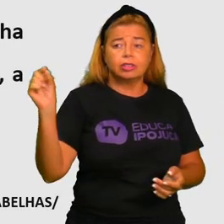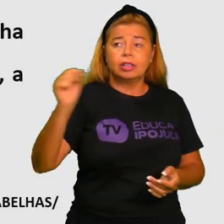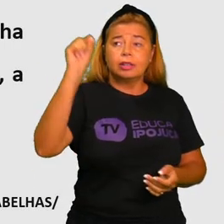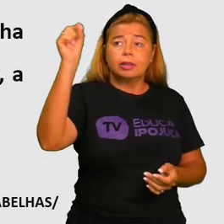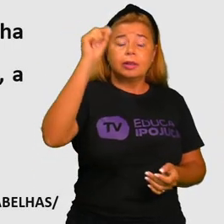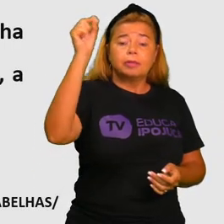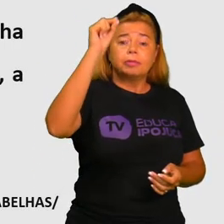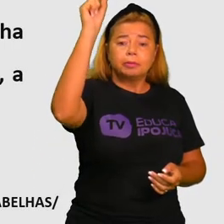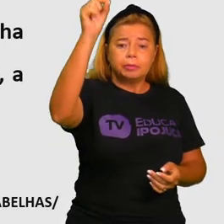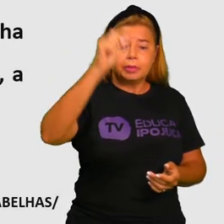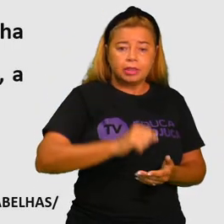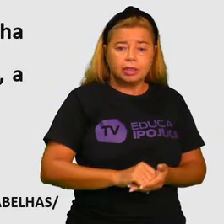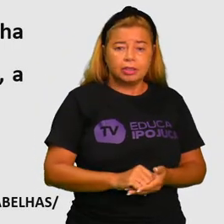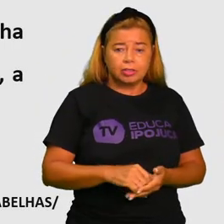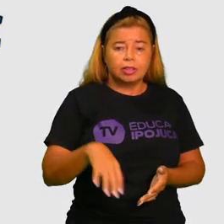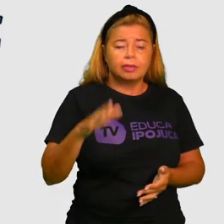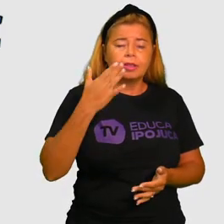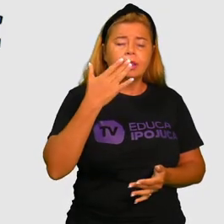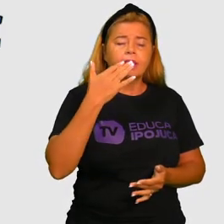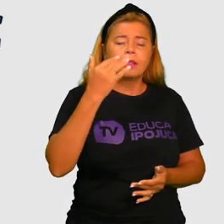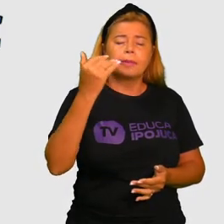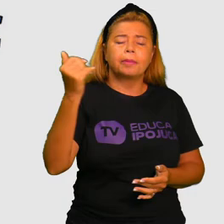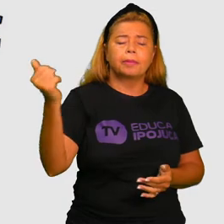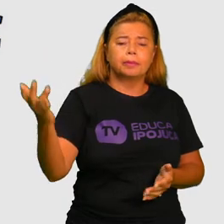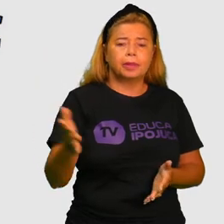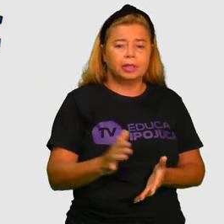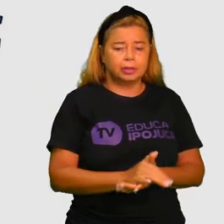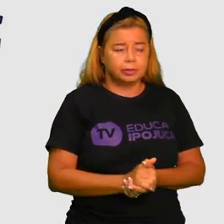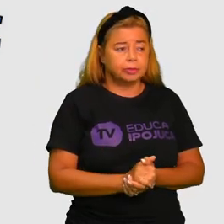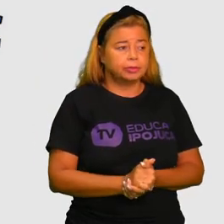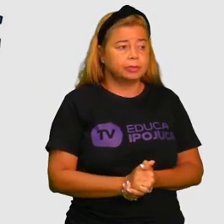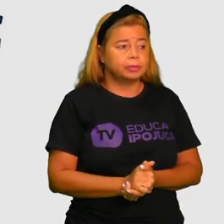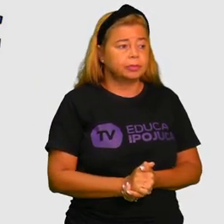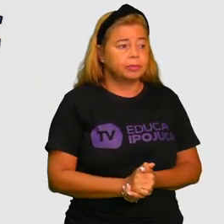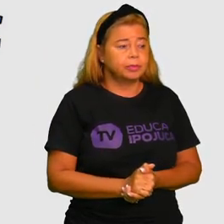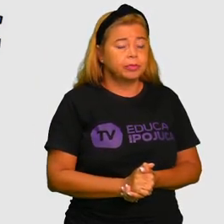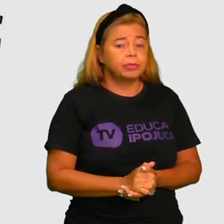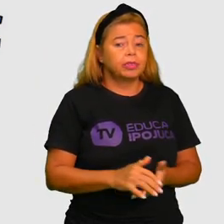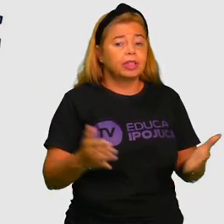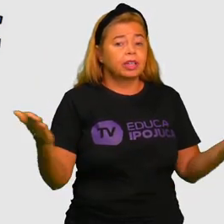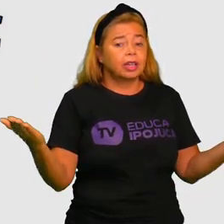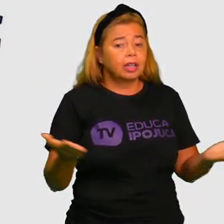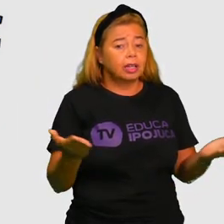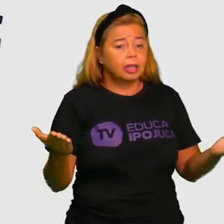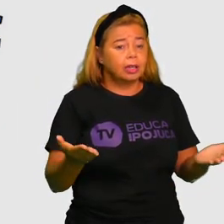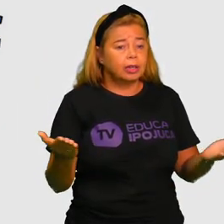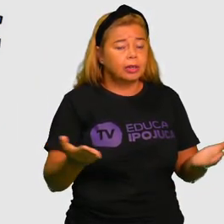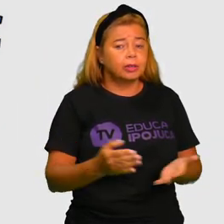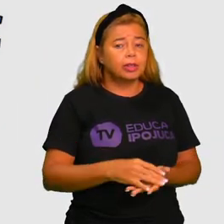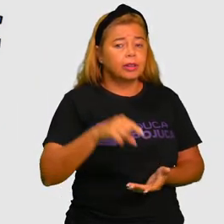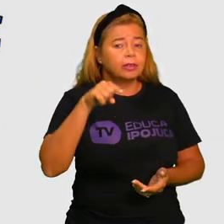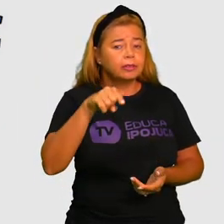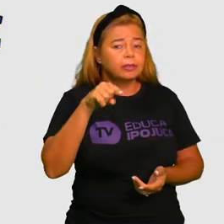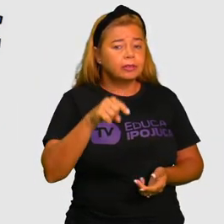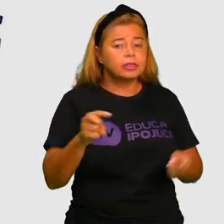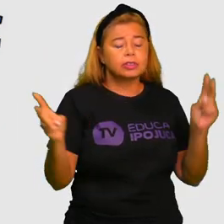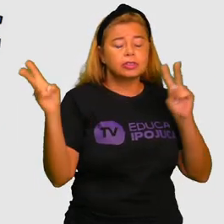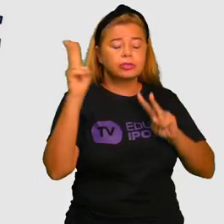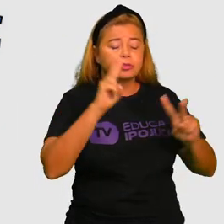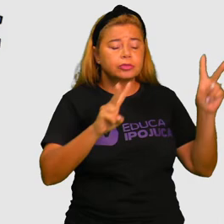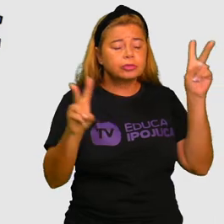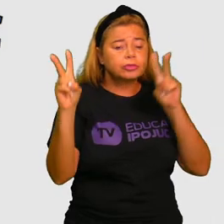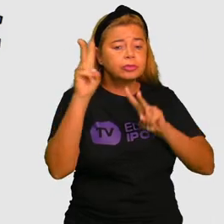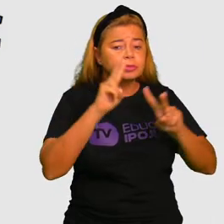criada para produção de mel e agora é com você identifique no texto que a gente